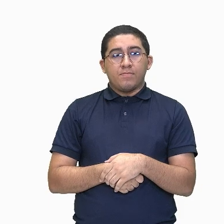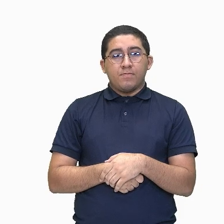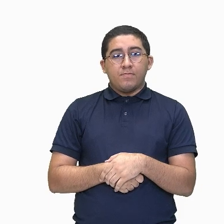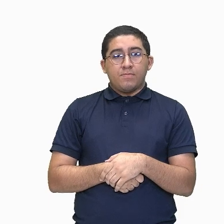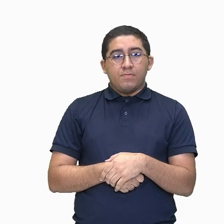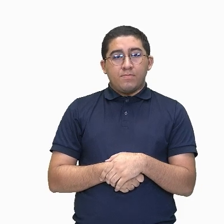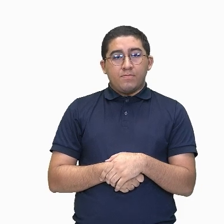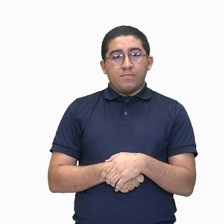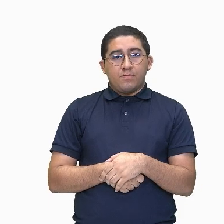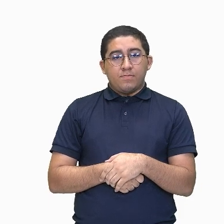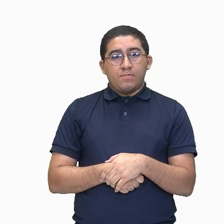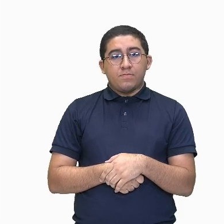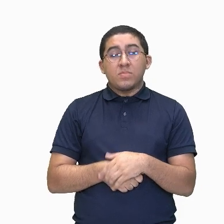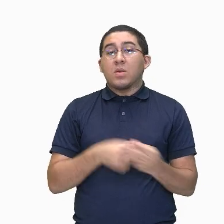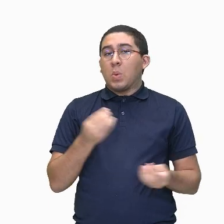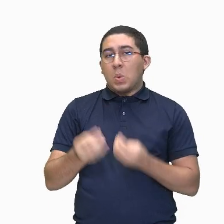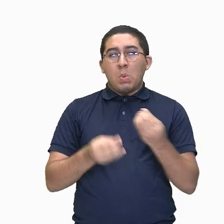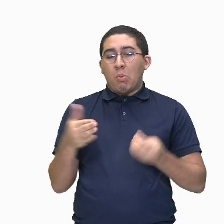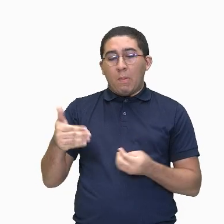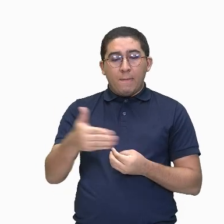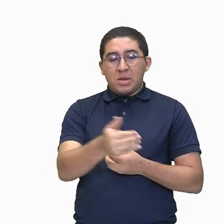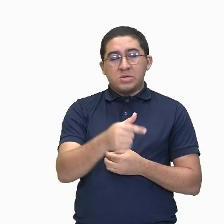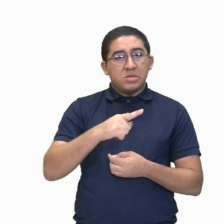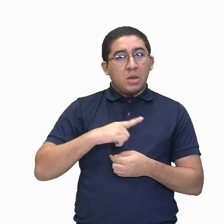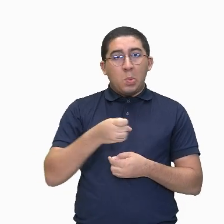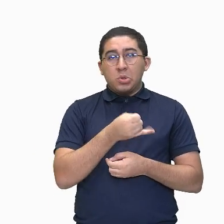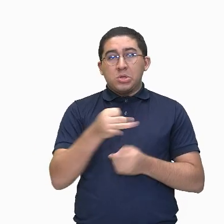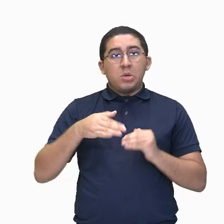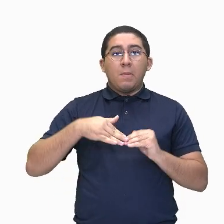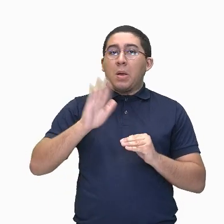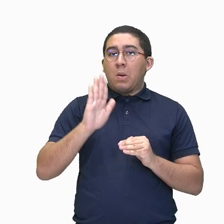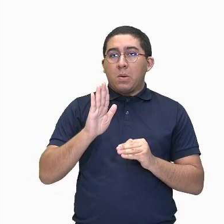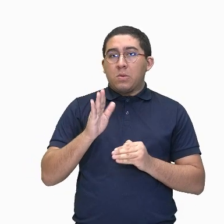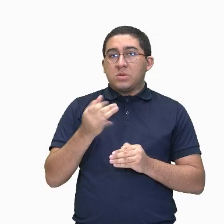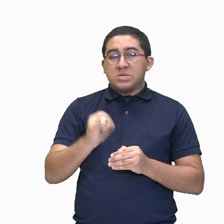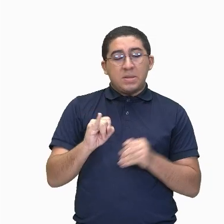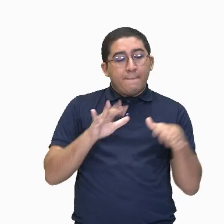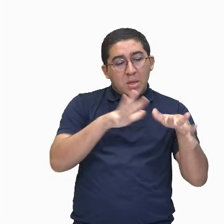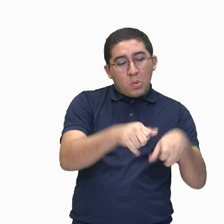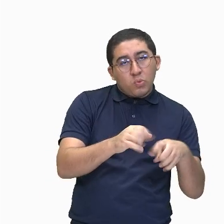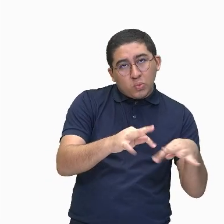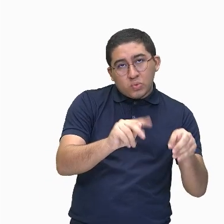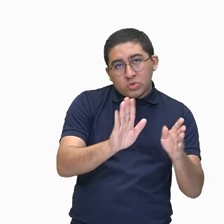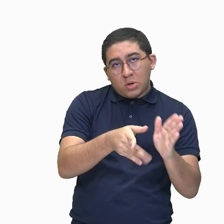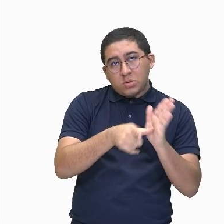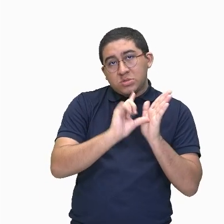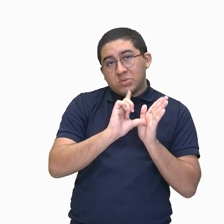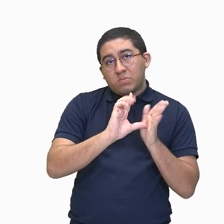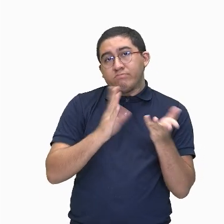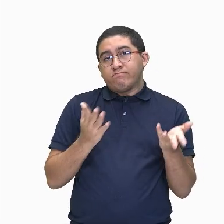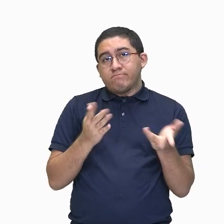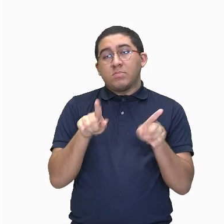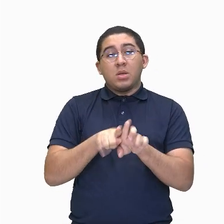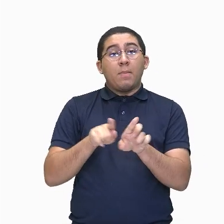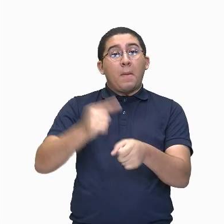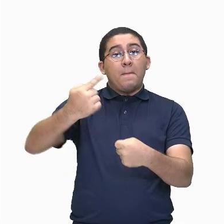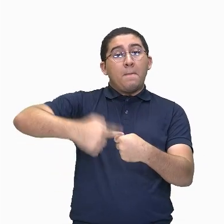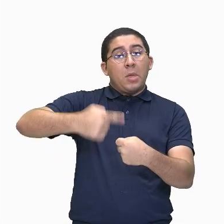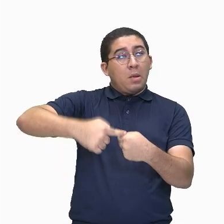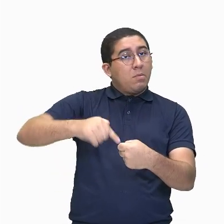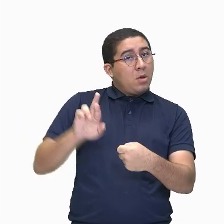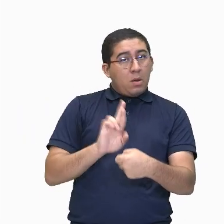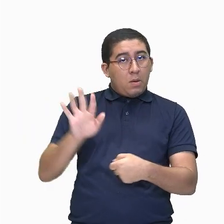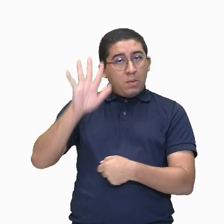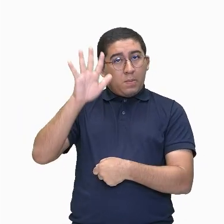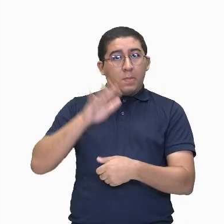o crescimento dos peixes, né? E também a alta dos combustíveis, como eu acabei de explicar para vocês,